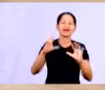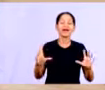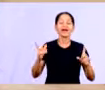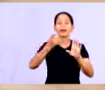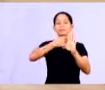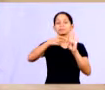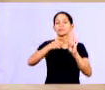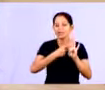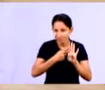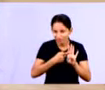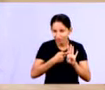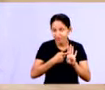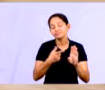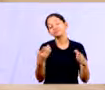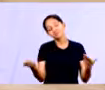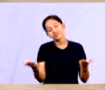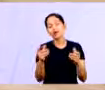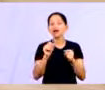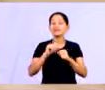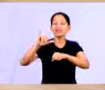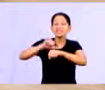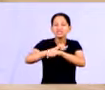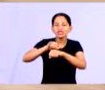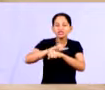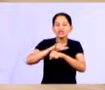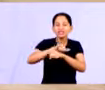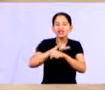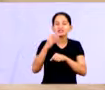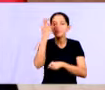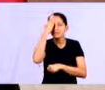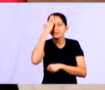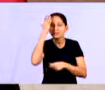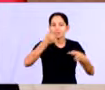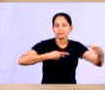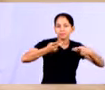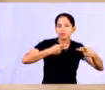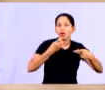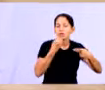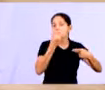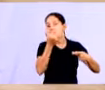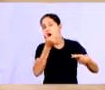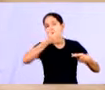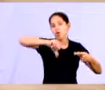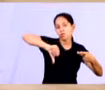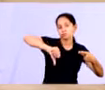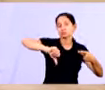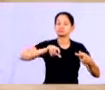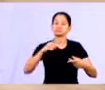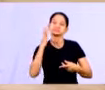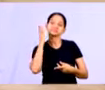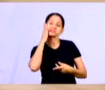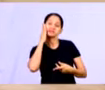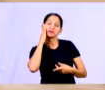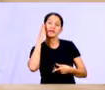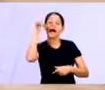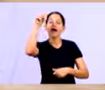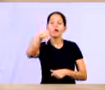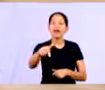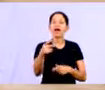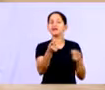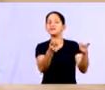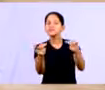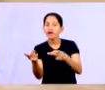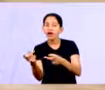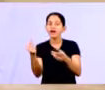uma estratégia e conseguir exatamente o êxito no negócio. Exatamente. E como que você avalia o risco de mercado nesse atual